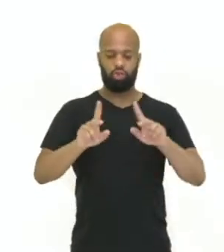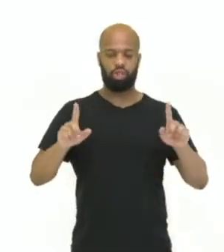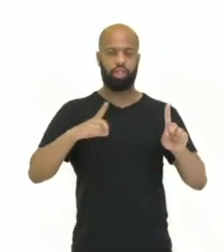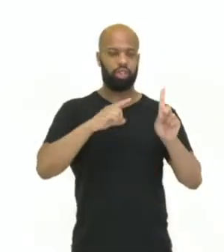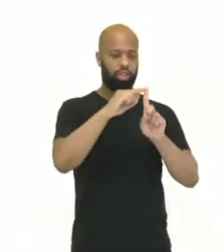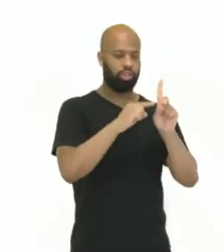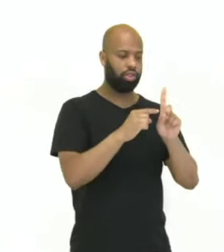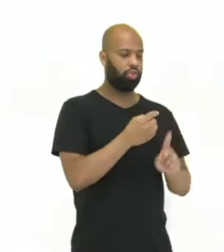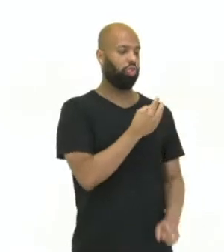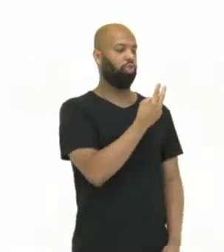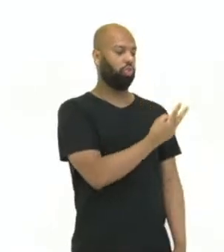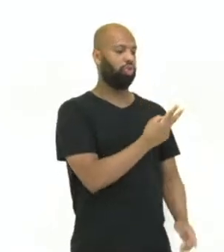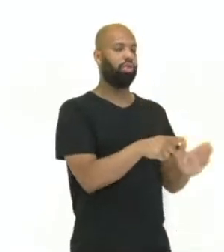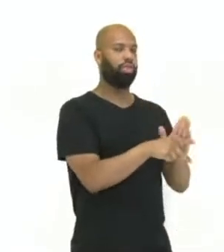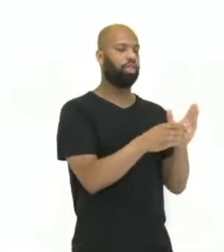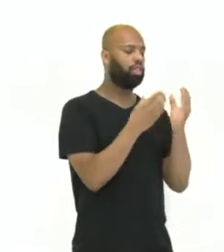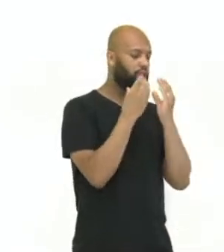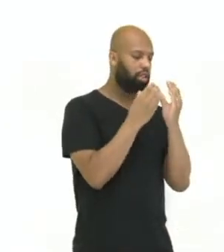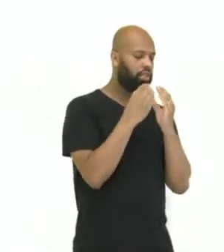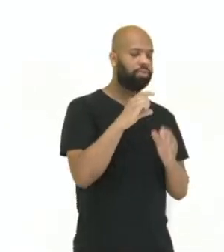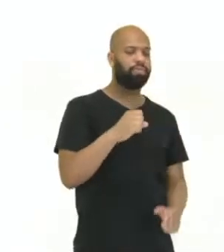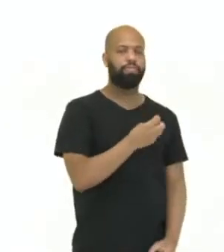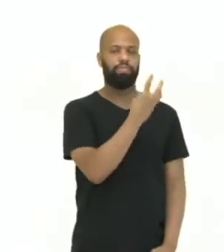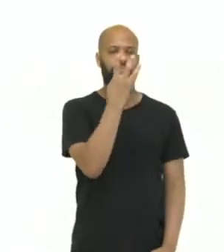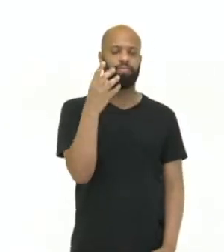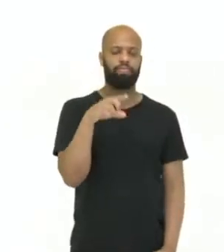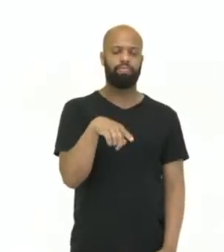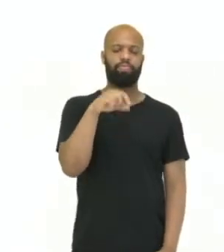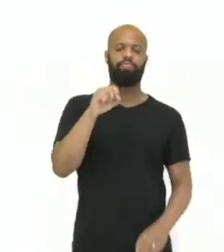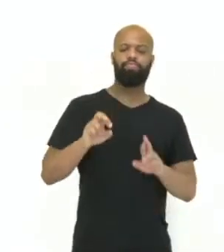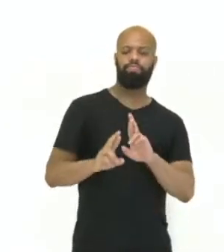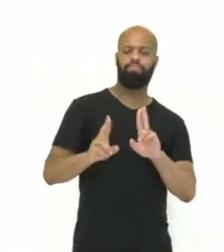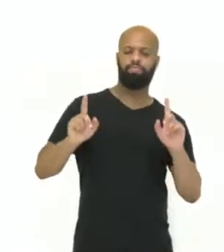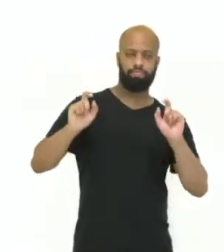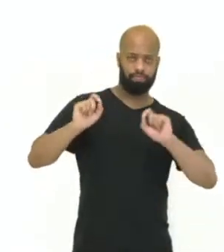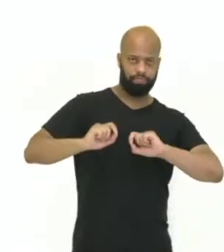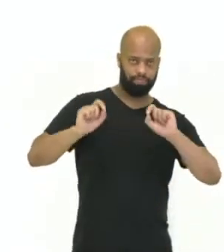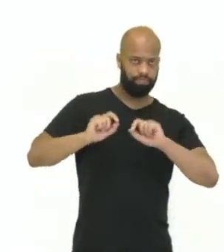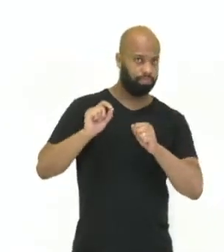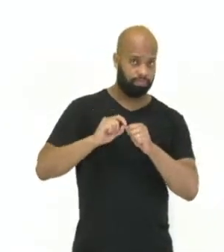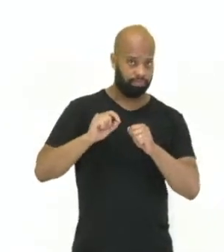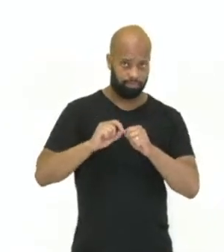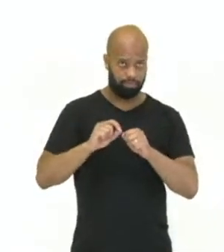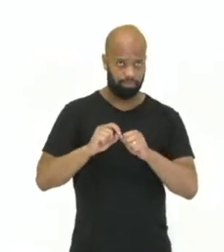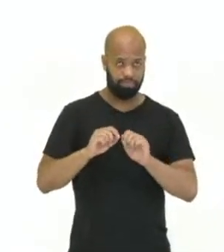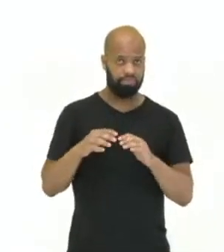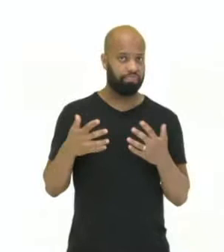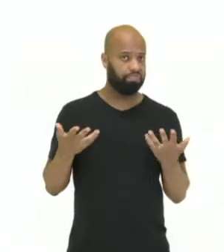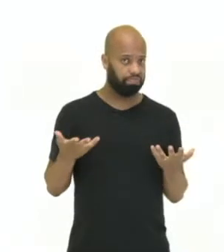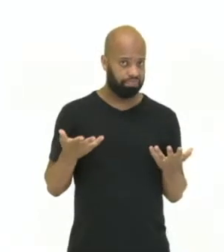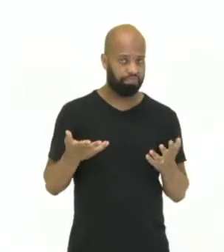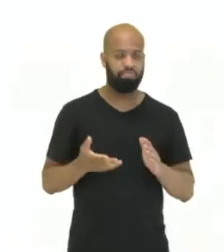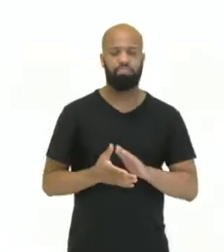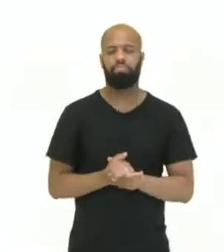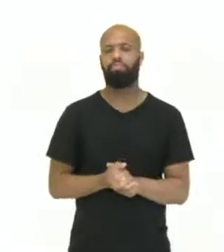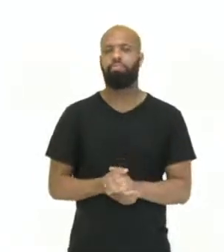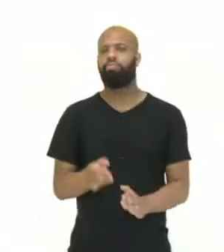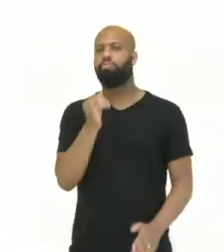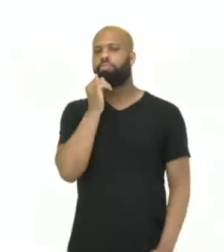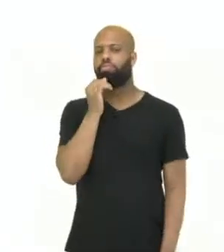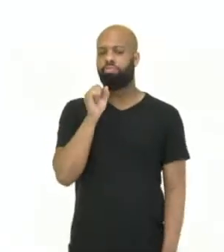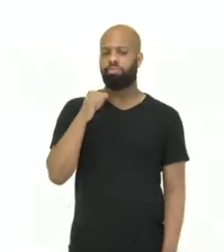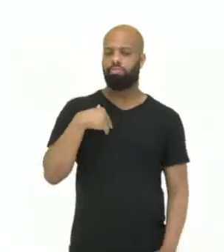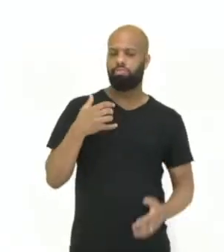de sanduíches, quantas escolhas diferentes poderiam ser feitas se eu quisesse